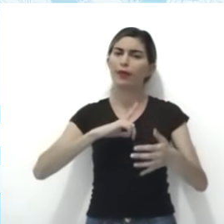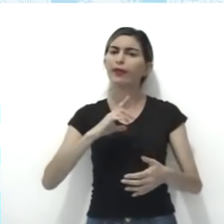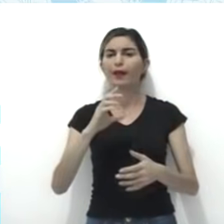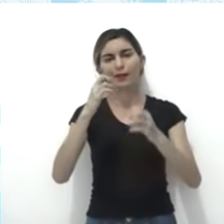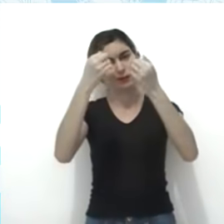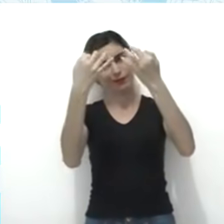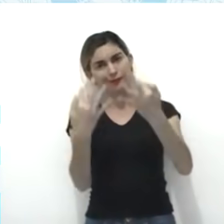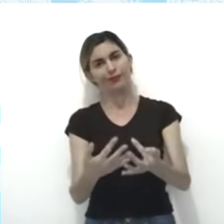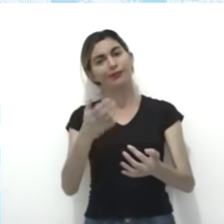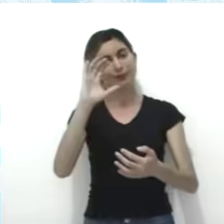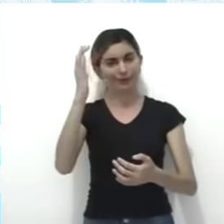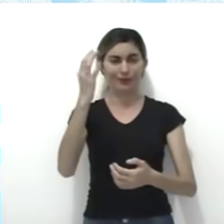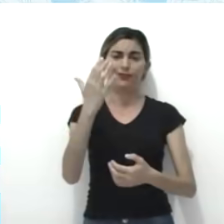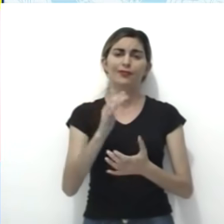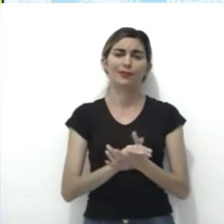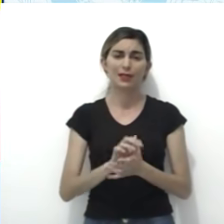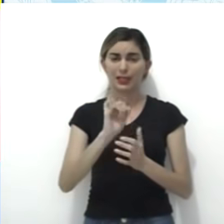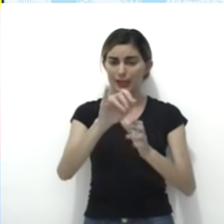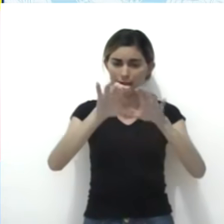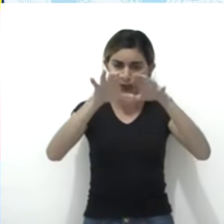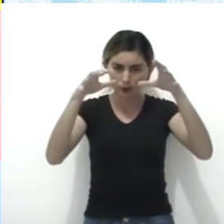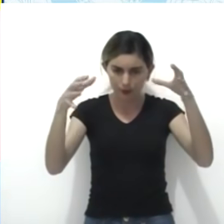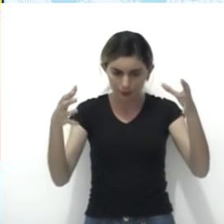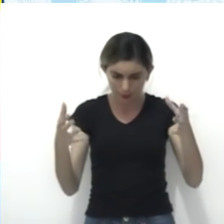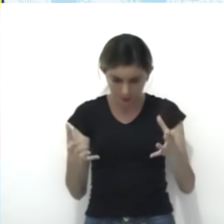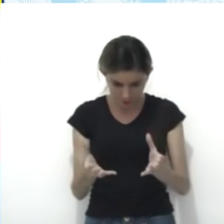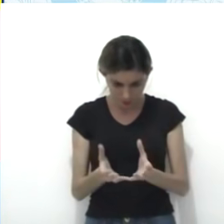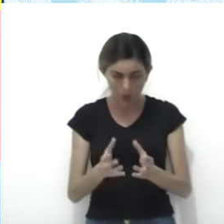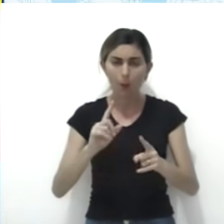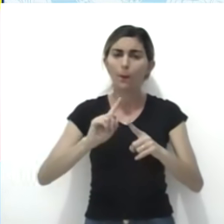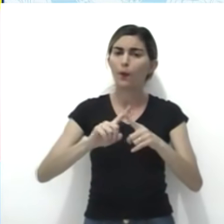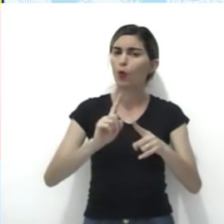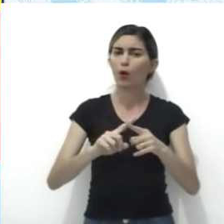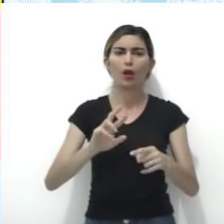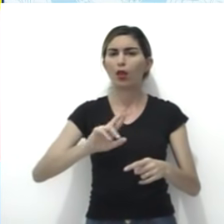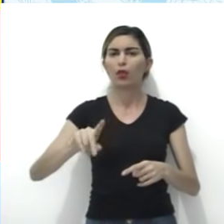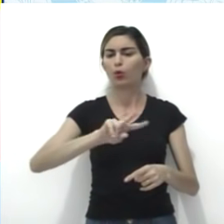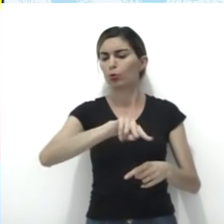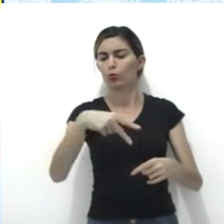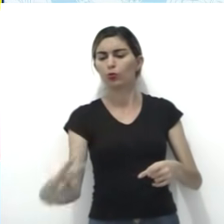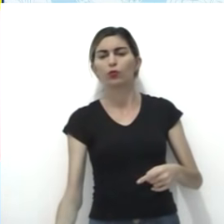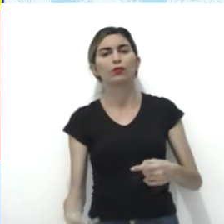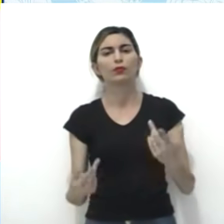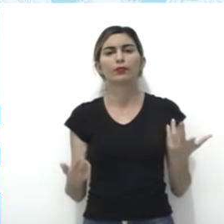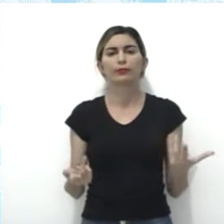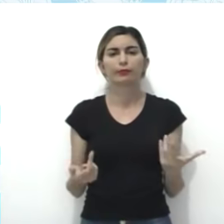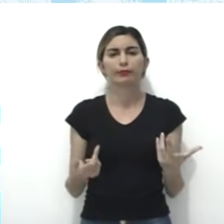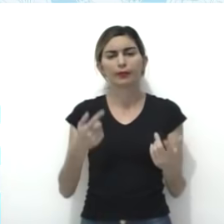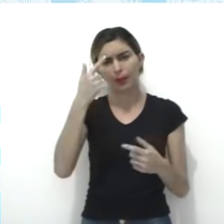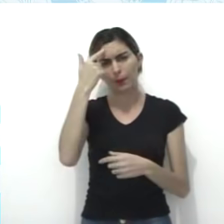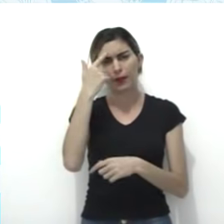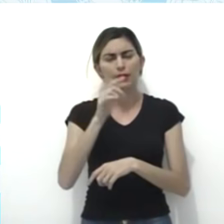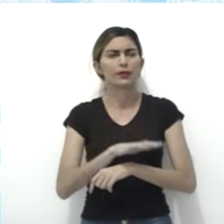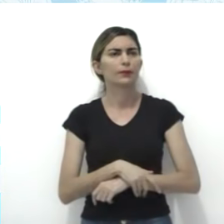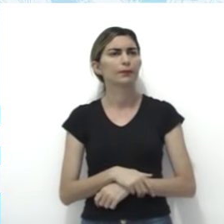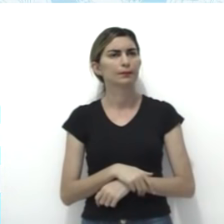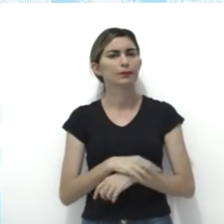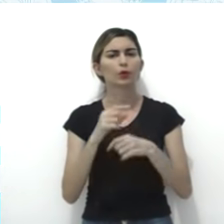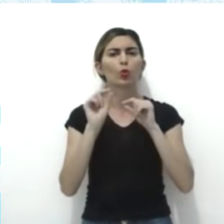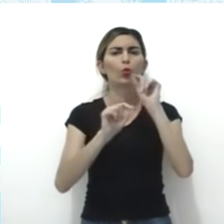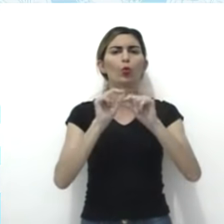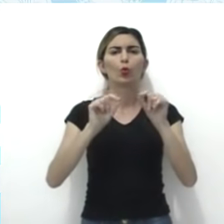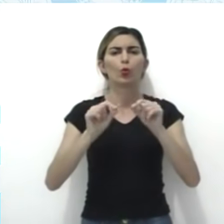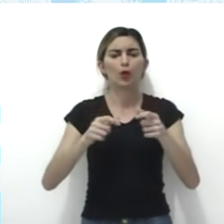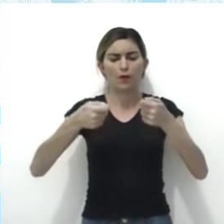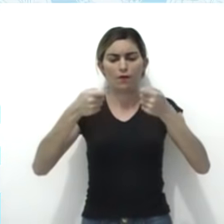tem uma explicação científica para isso se a terra é esférica porque que a gente não cai uma pessoa um pouco sobre